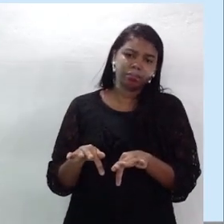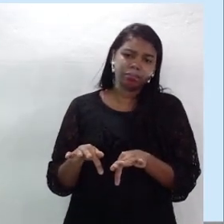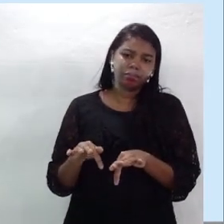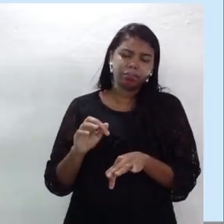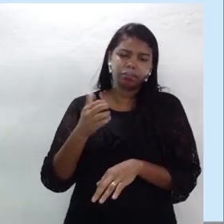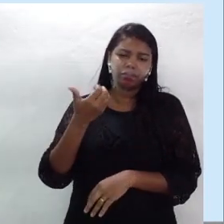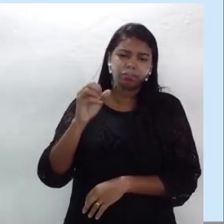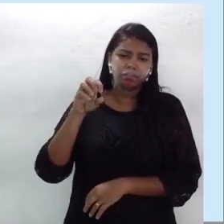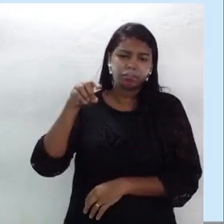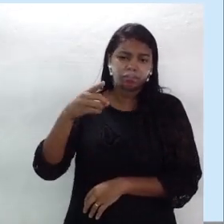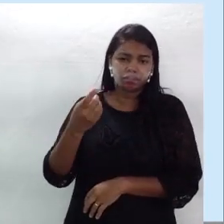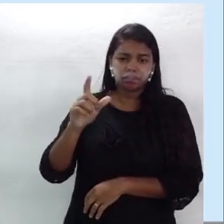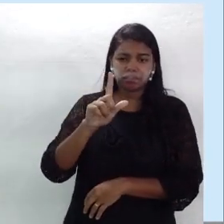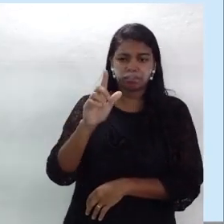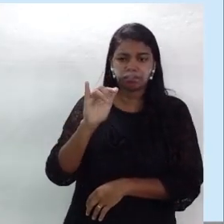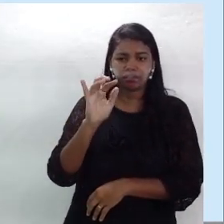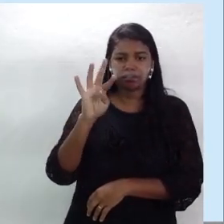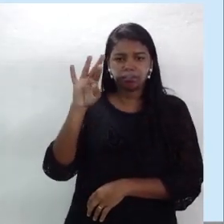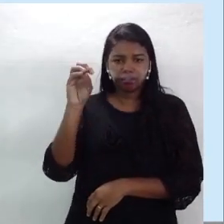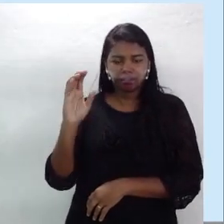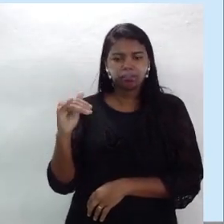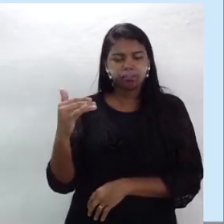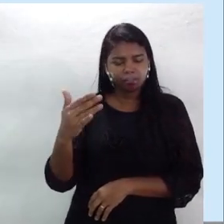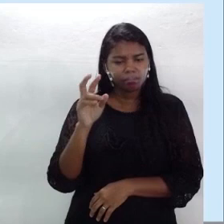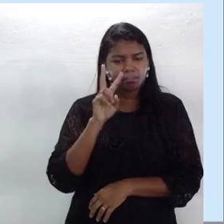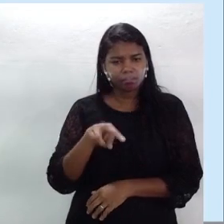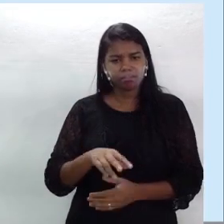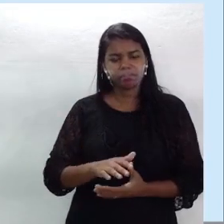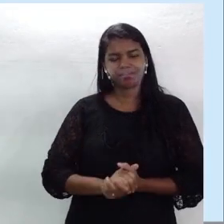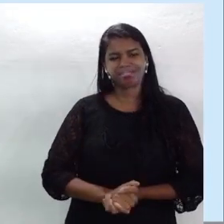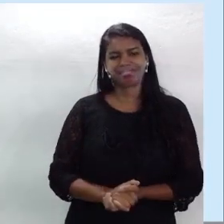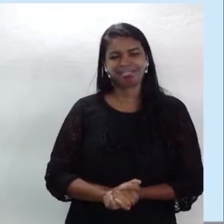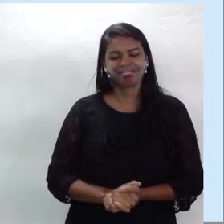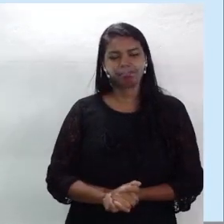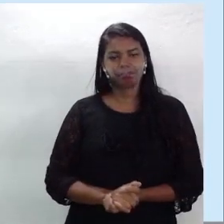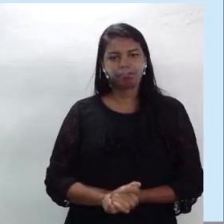10.000 litros. A gente vai ver lá na frente. Okay?